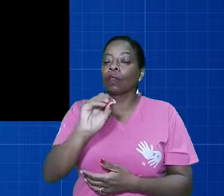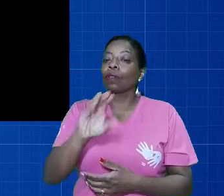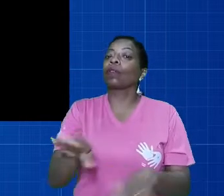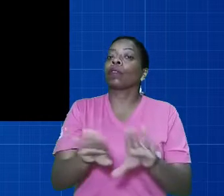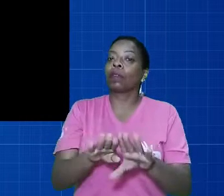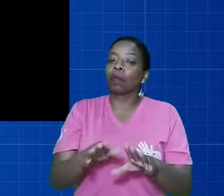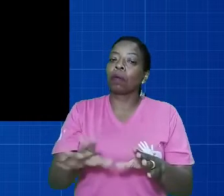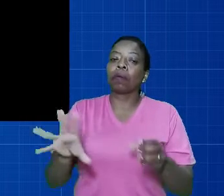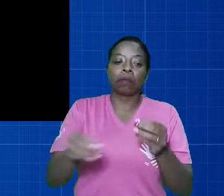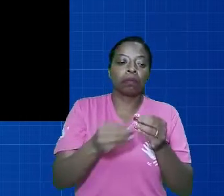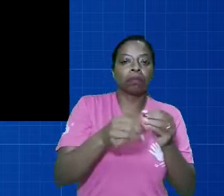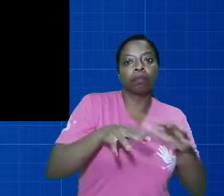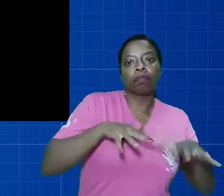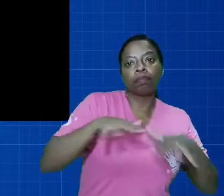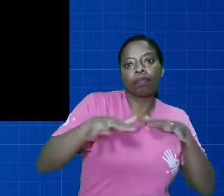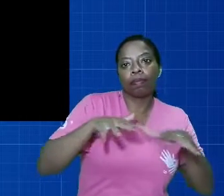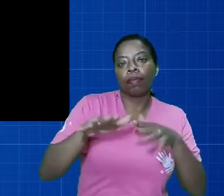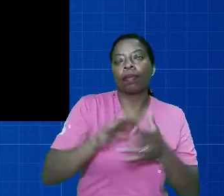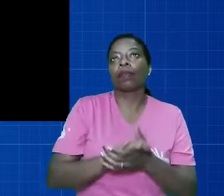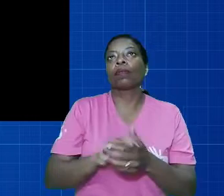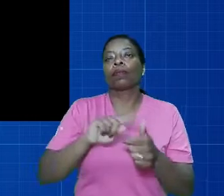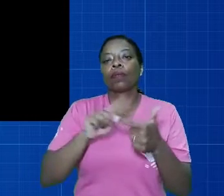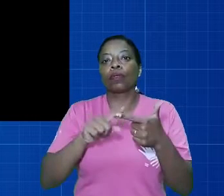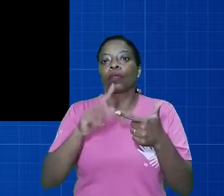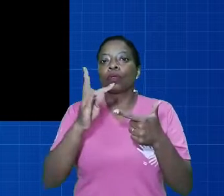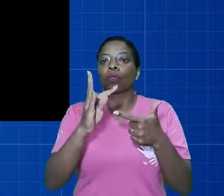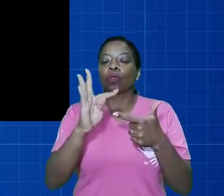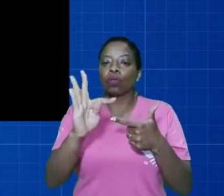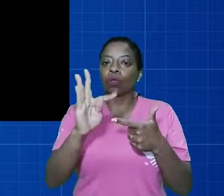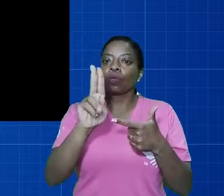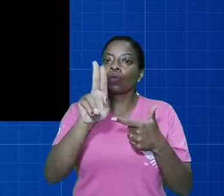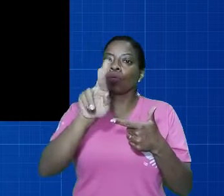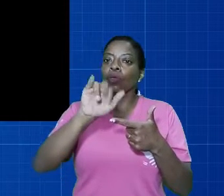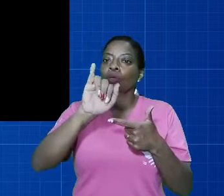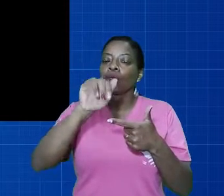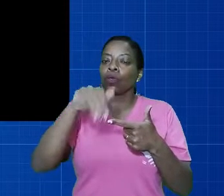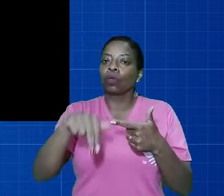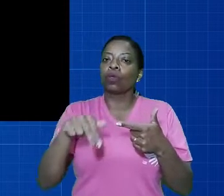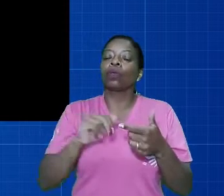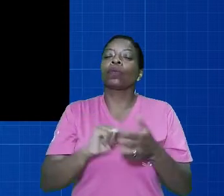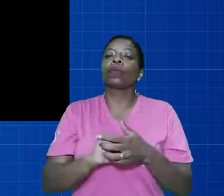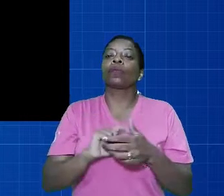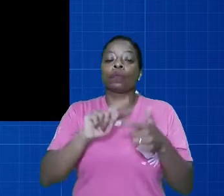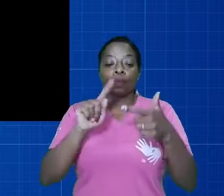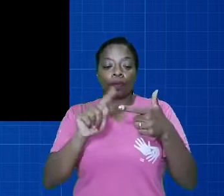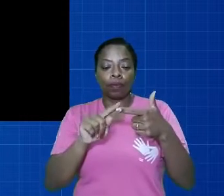O Turim, né, foi um artista que teve envolvido.